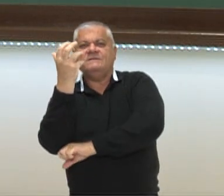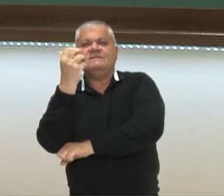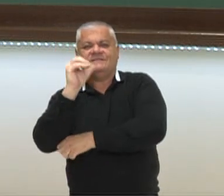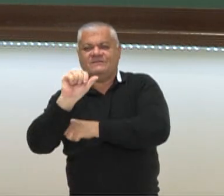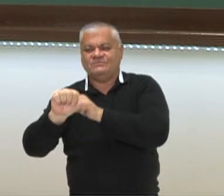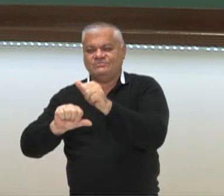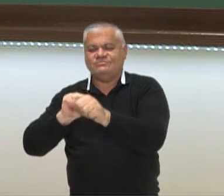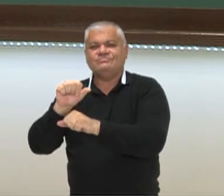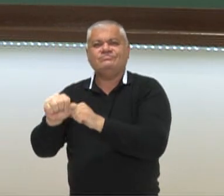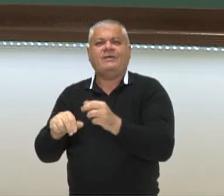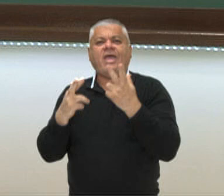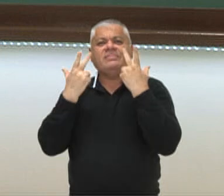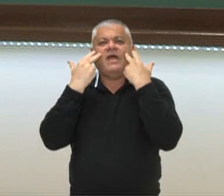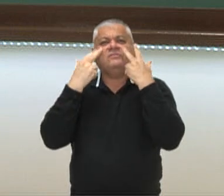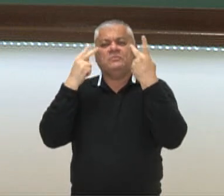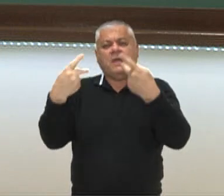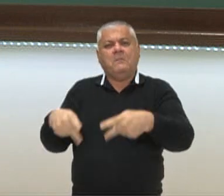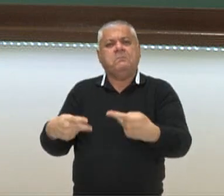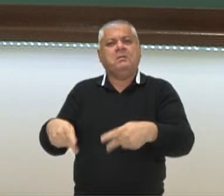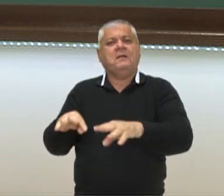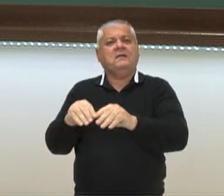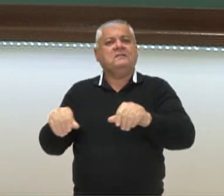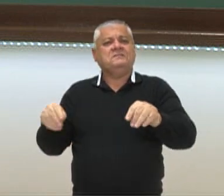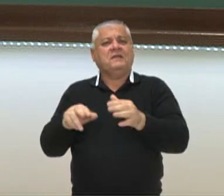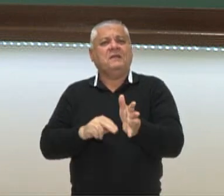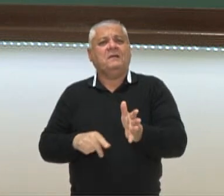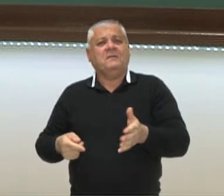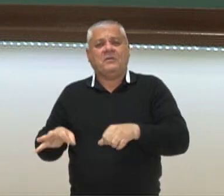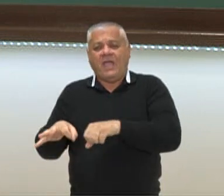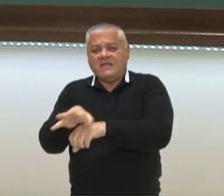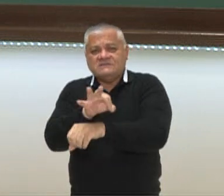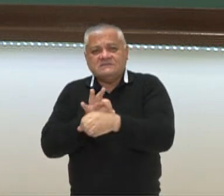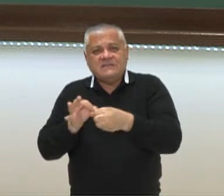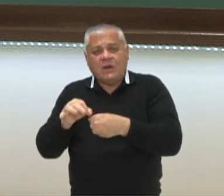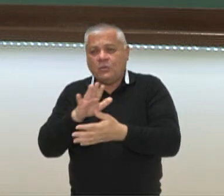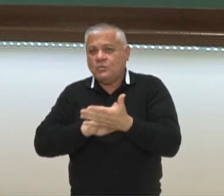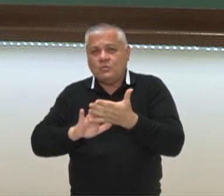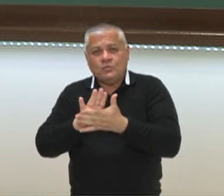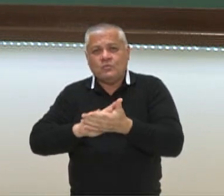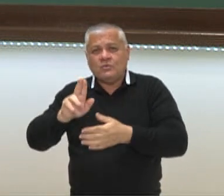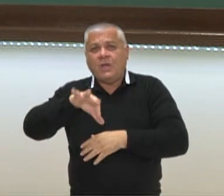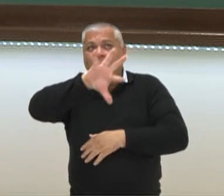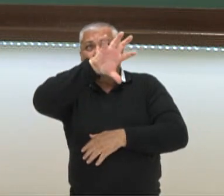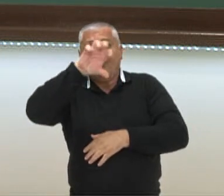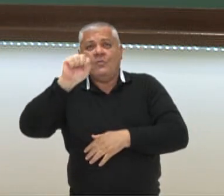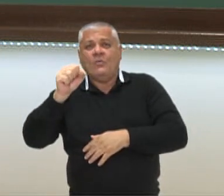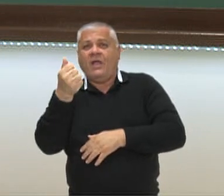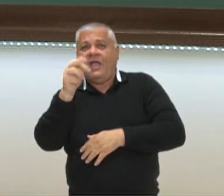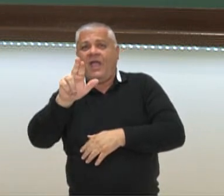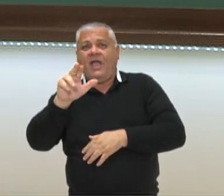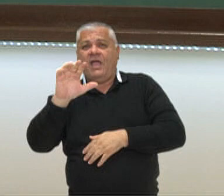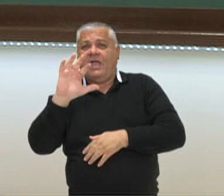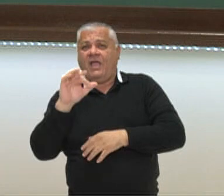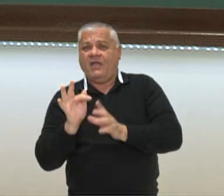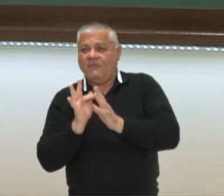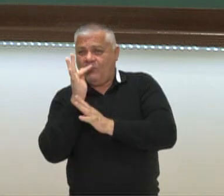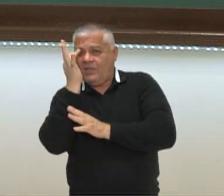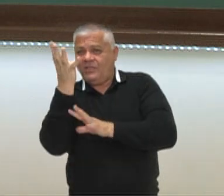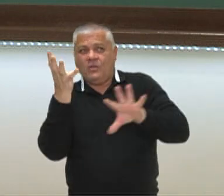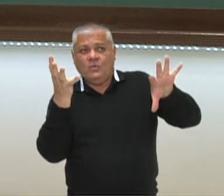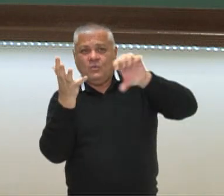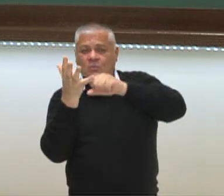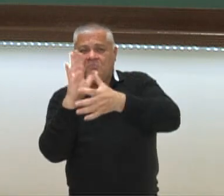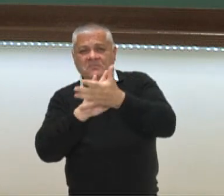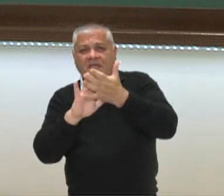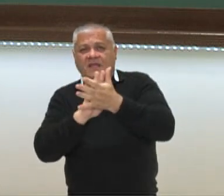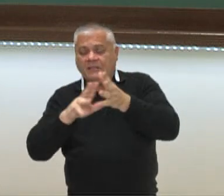basicamente o adubo natural que existe, já que a planta não consegue utilizar o nitrogênio do ar, ela precisa passar por várias fases,